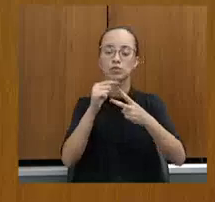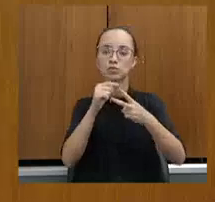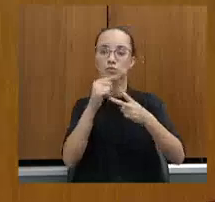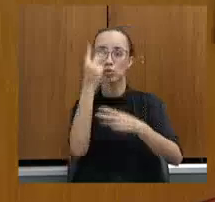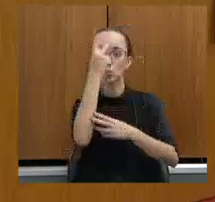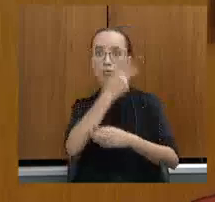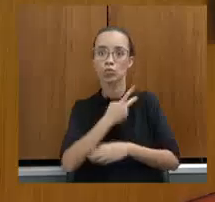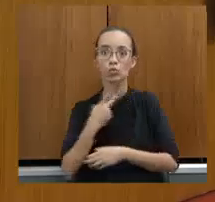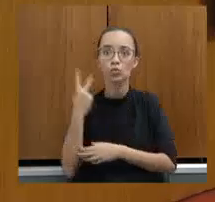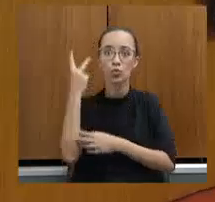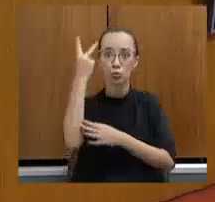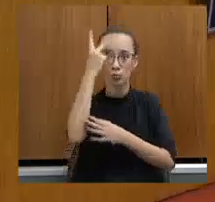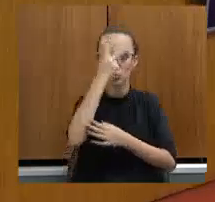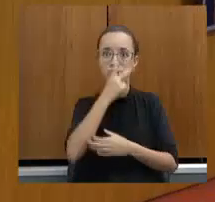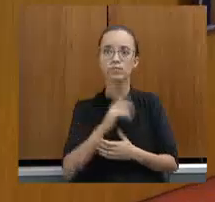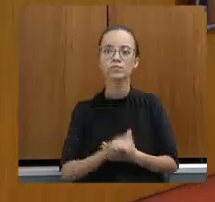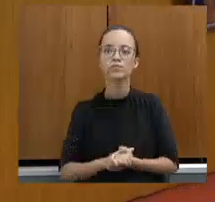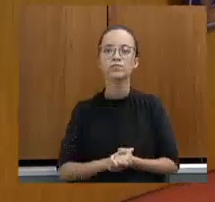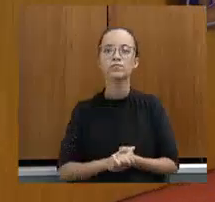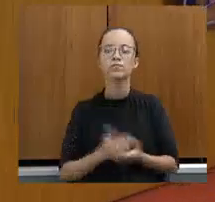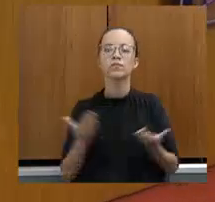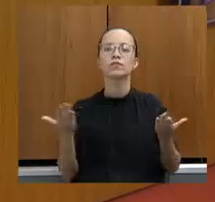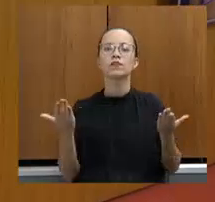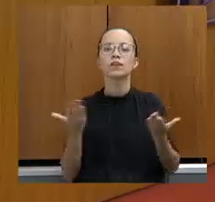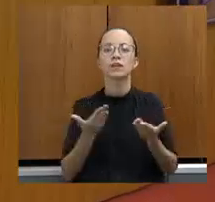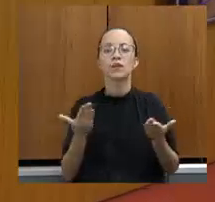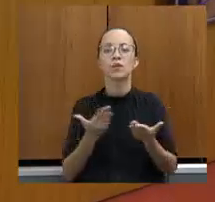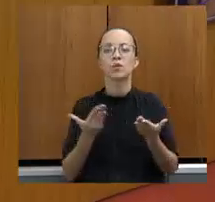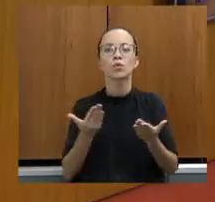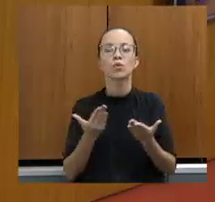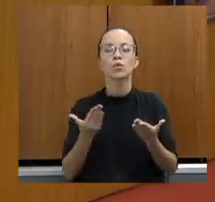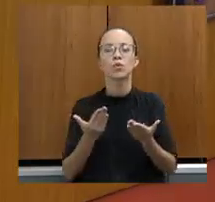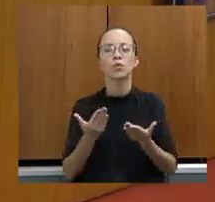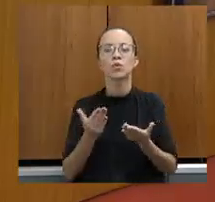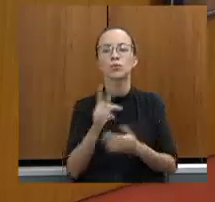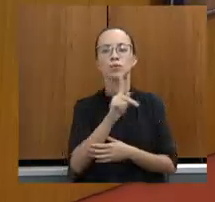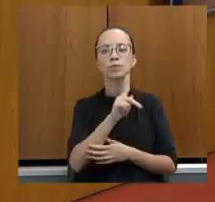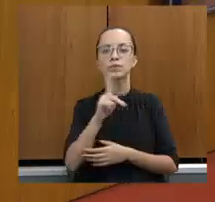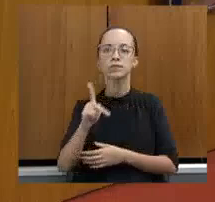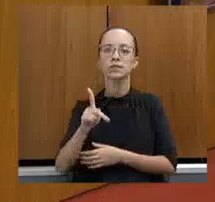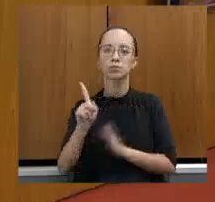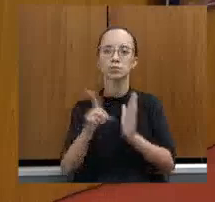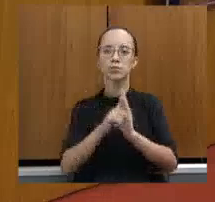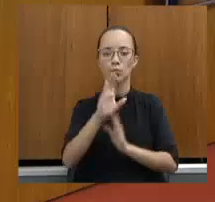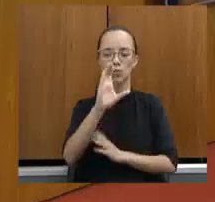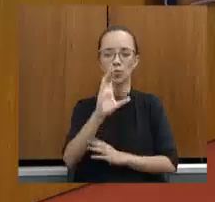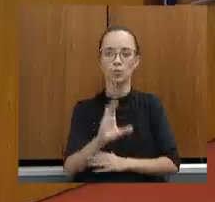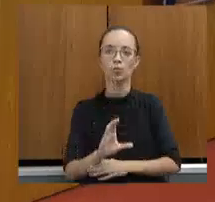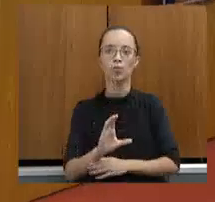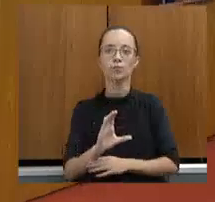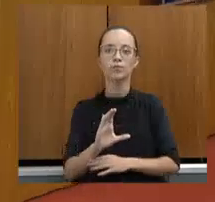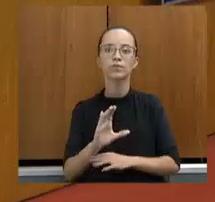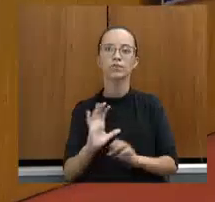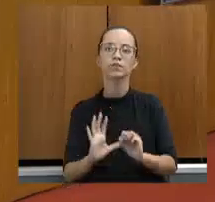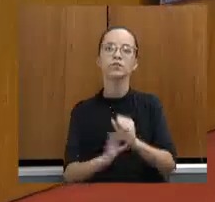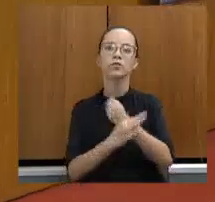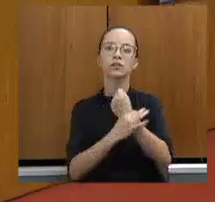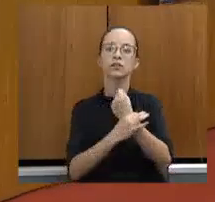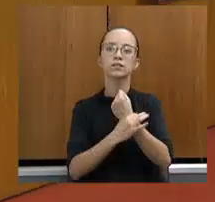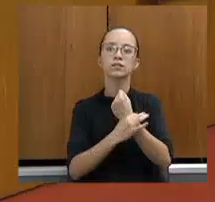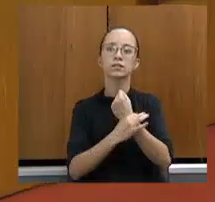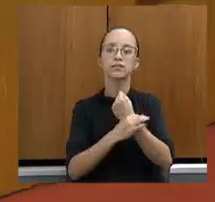horas agora nós vamos passar a palavra porque de presidente da Comissão de Segurança Pública